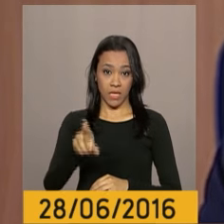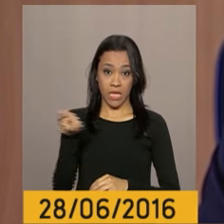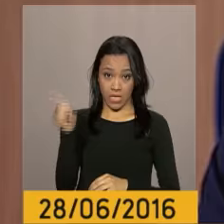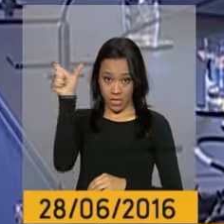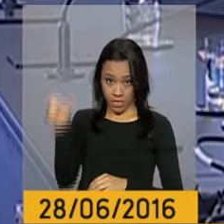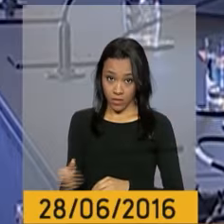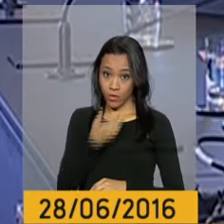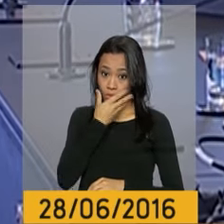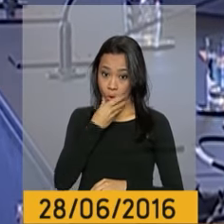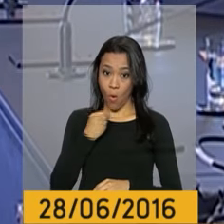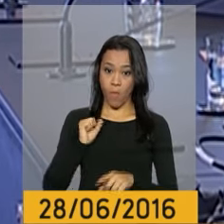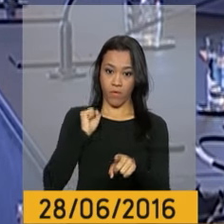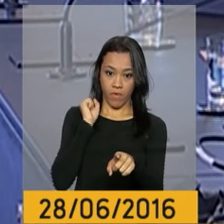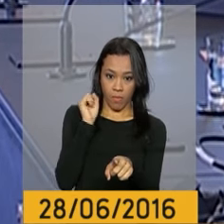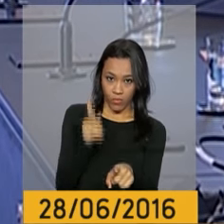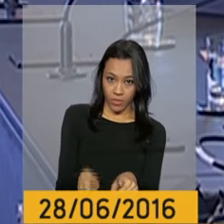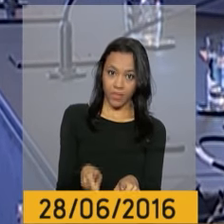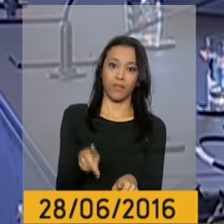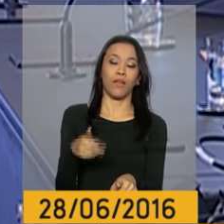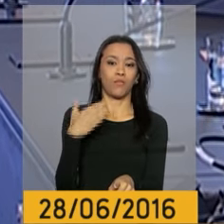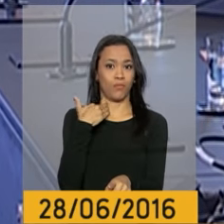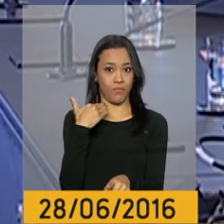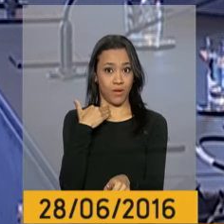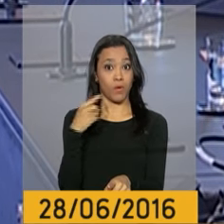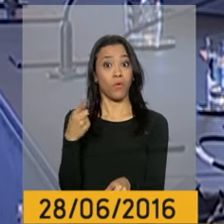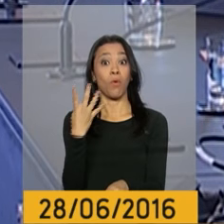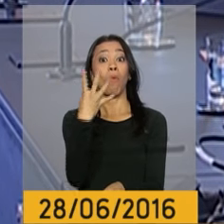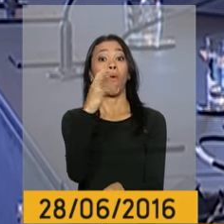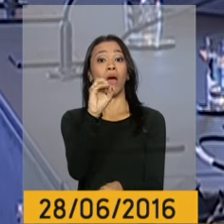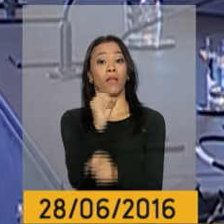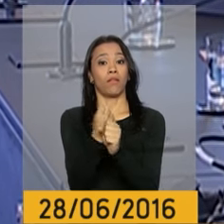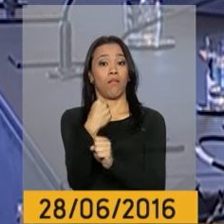Central depois de 40 anos de carreira.